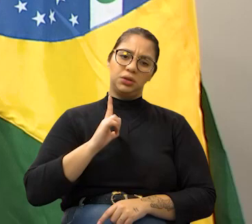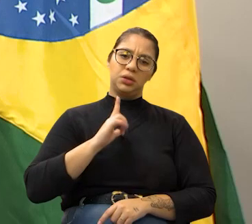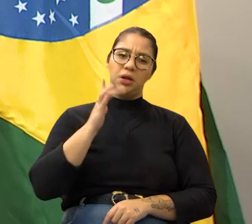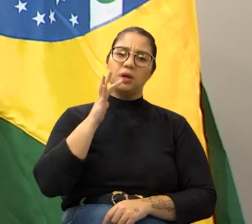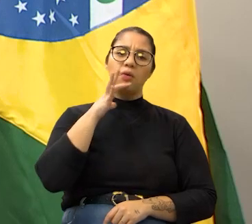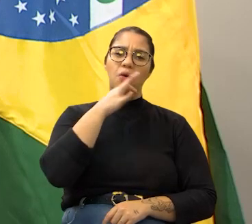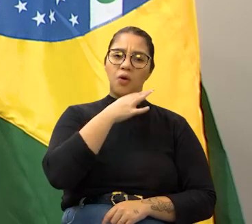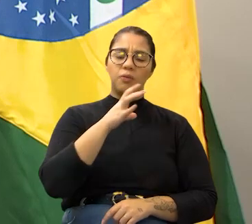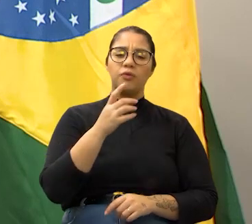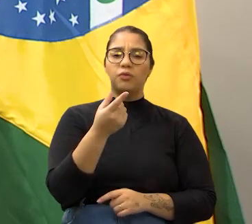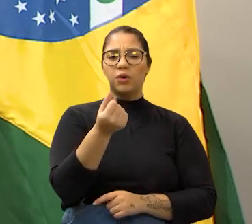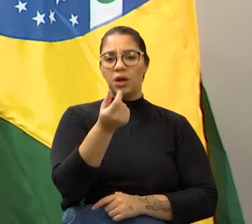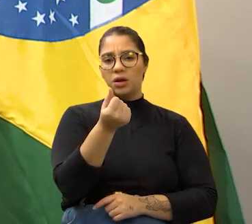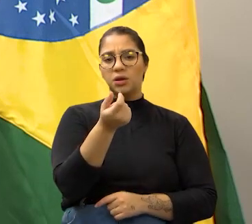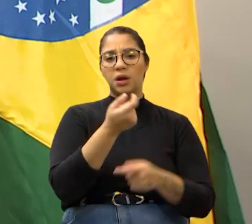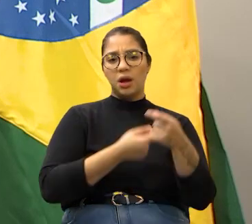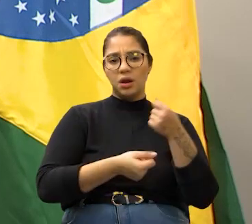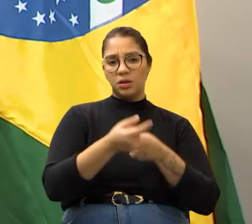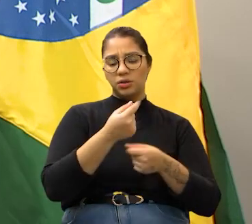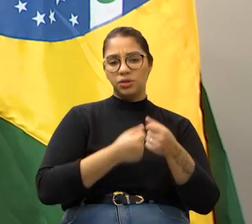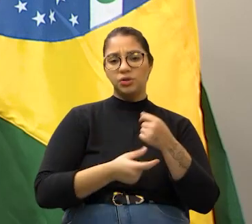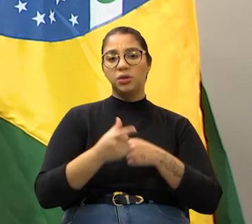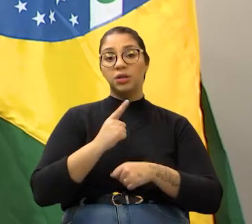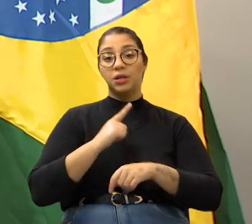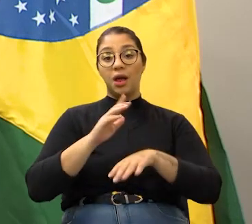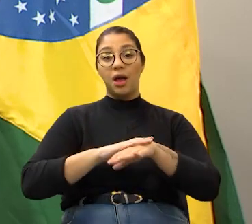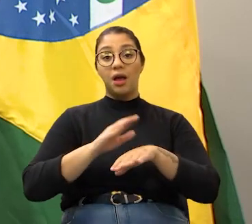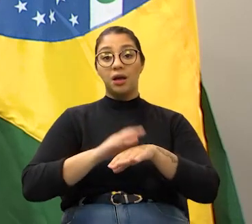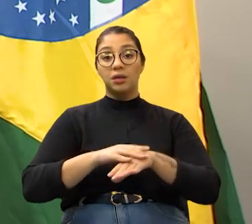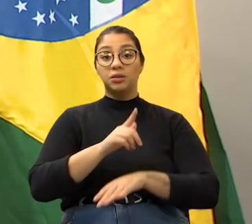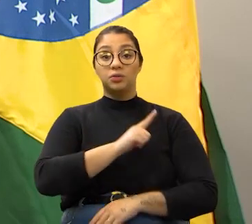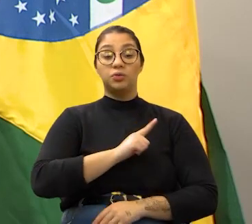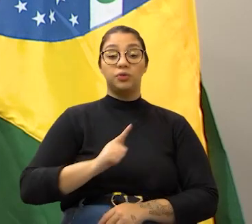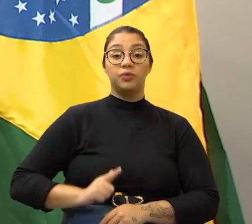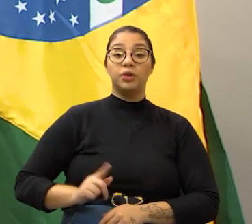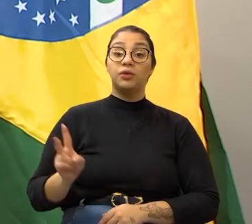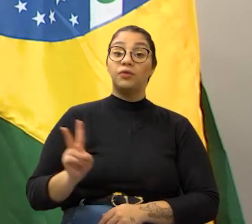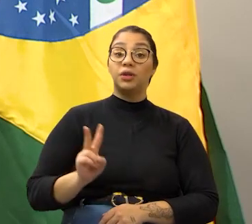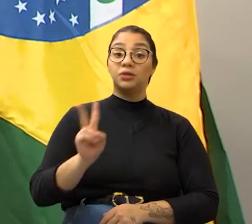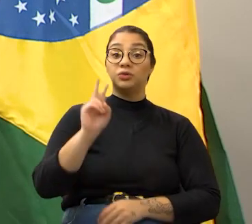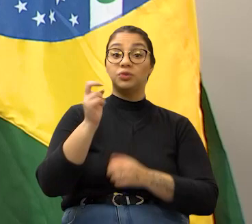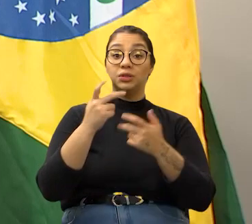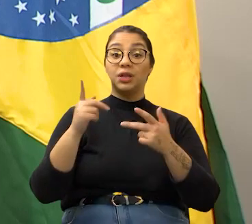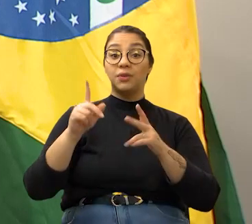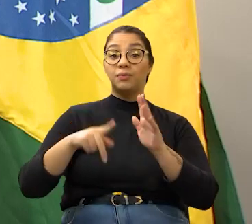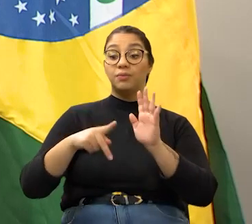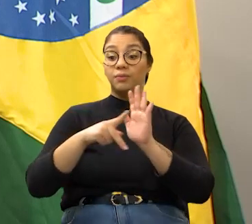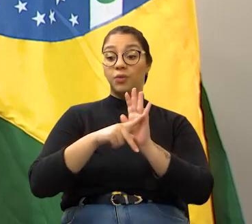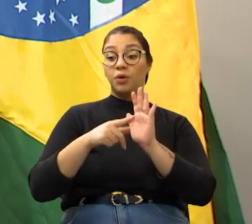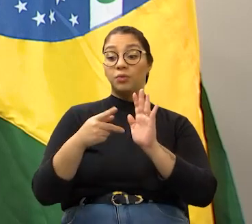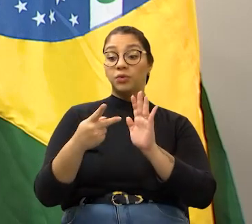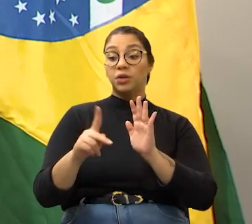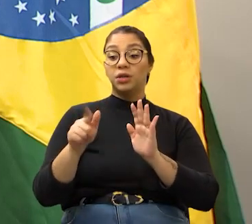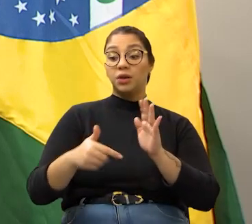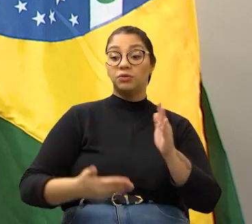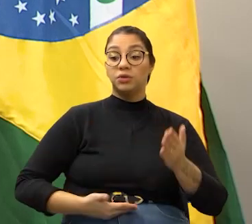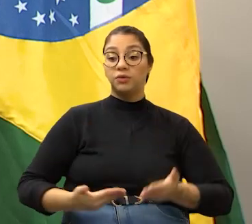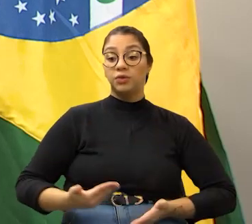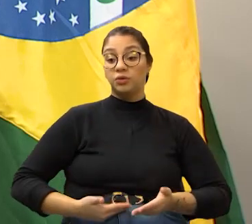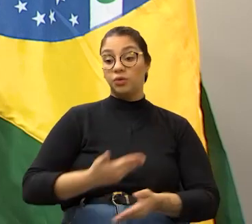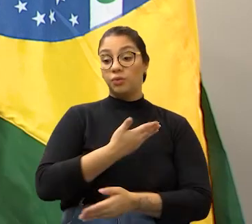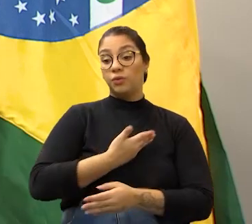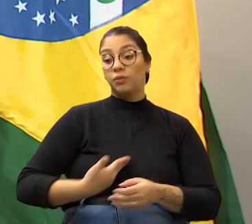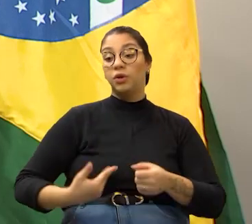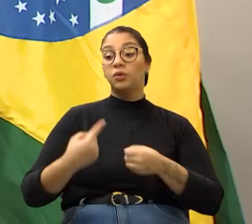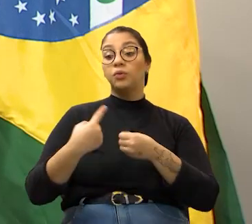tem obviamente um aspecto financeiro importante, mas é uma ação do governo valorizando aquele que é o seu maior patrimônio, que é o